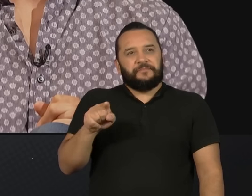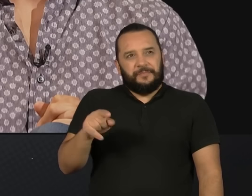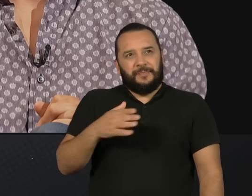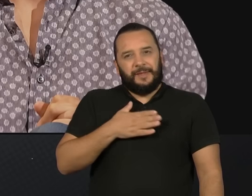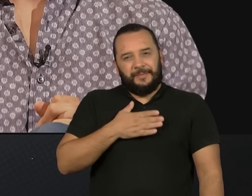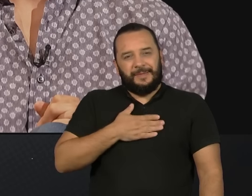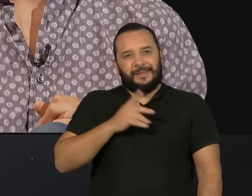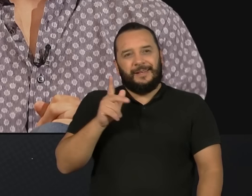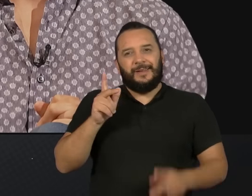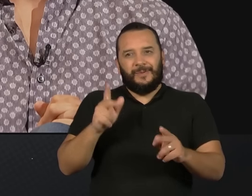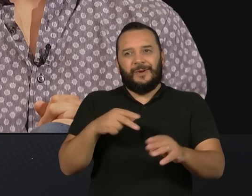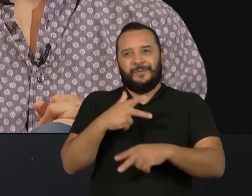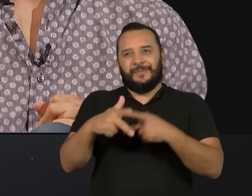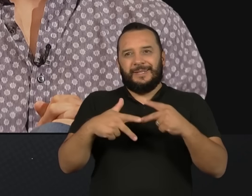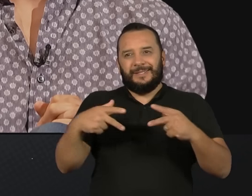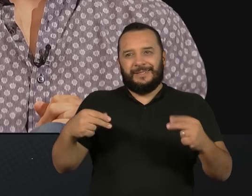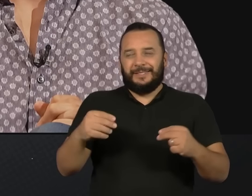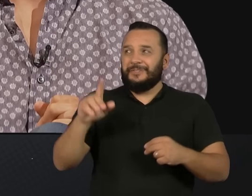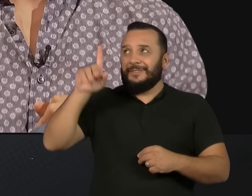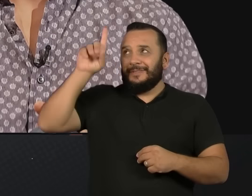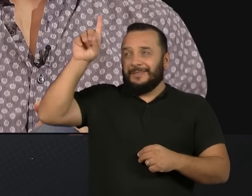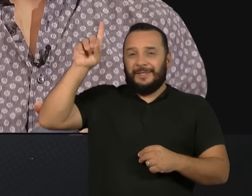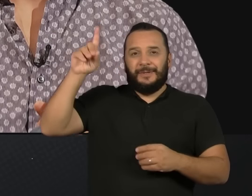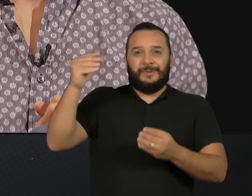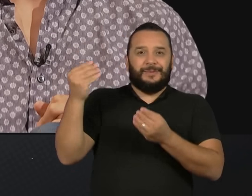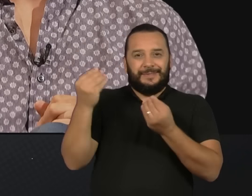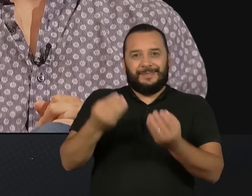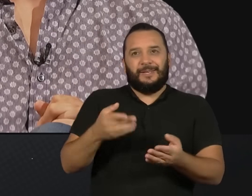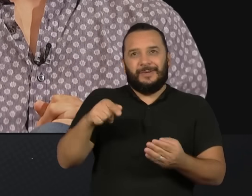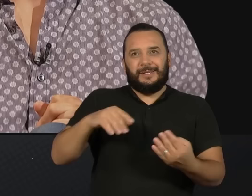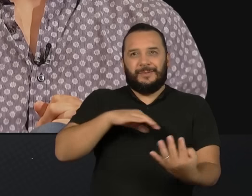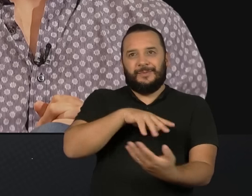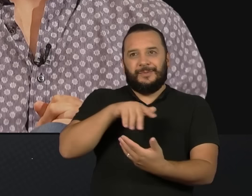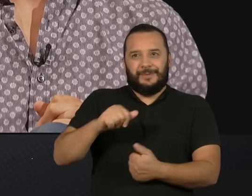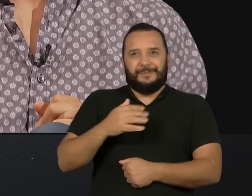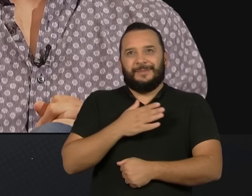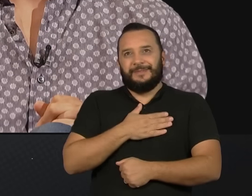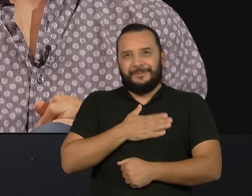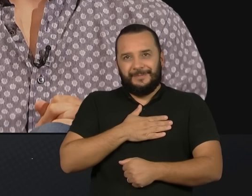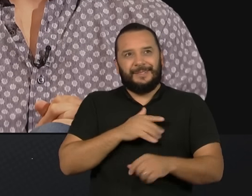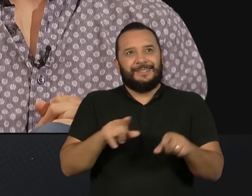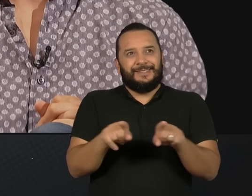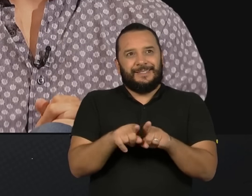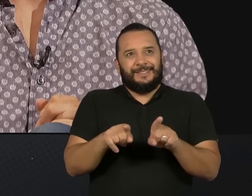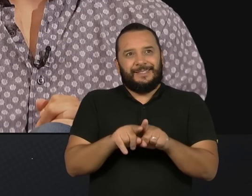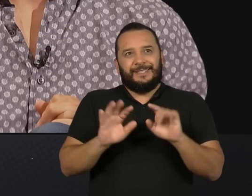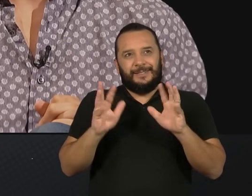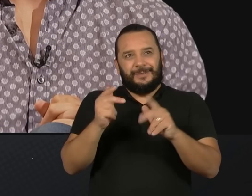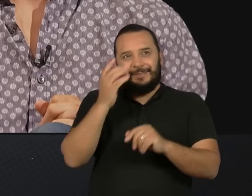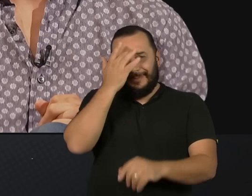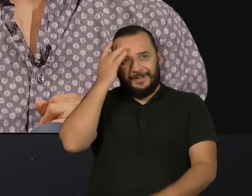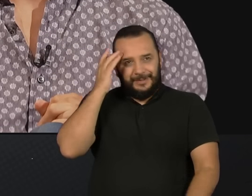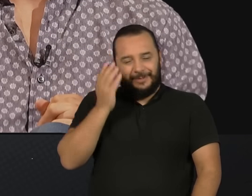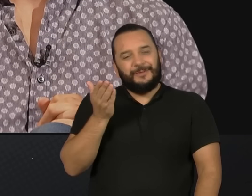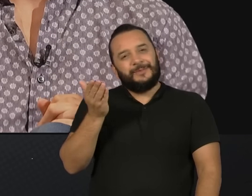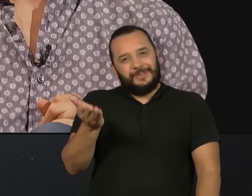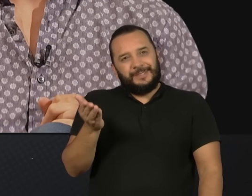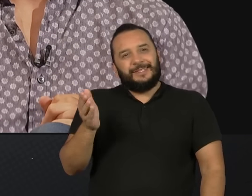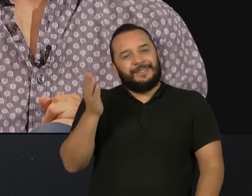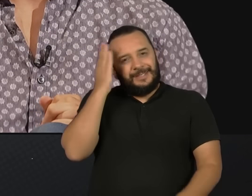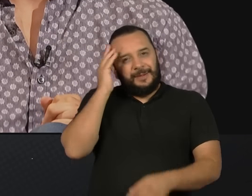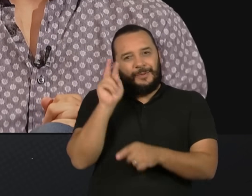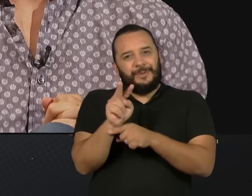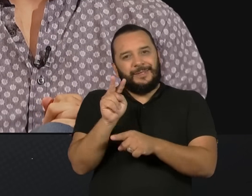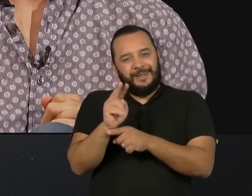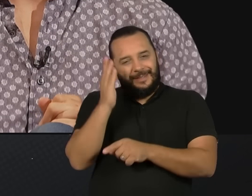um presente que Deus colocou aqui na Terra, não só para mim, mas para todo mundo. Você é um cara que sabe cuidar,